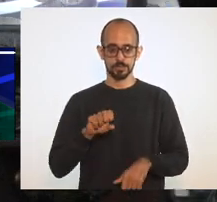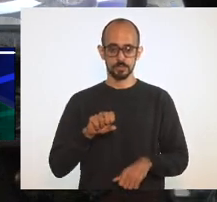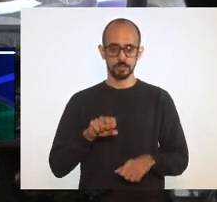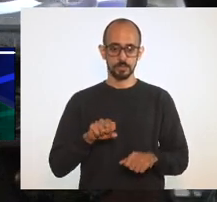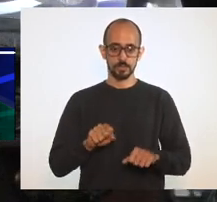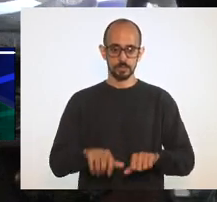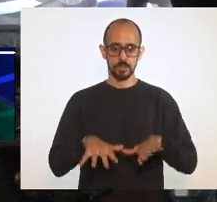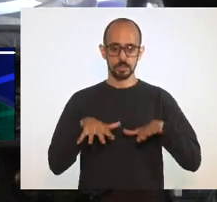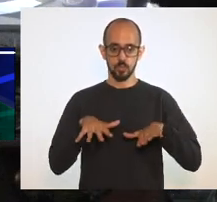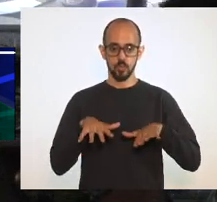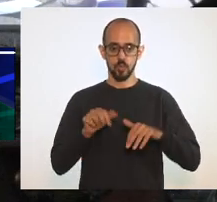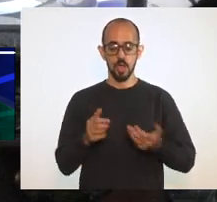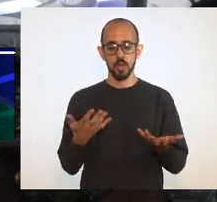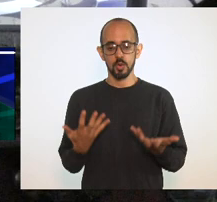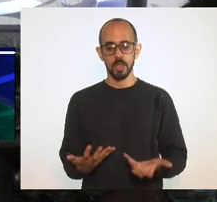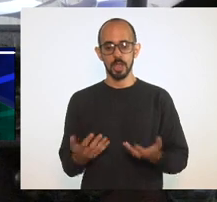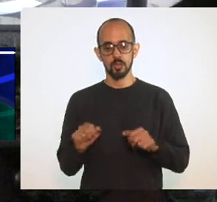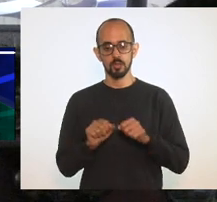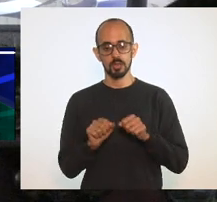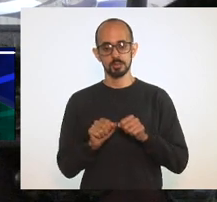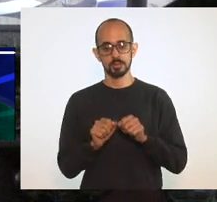compromisso com,